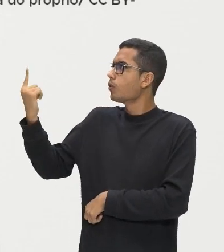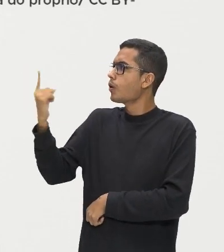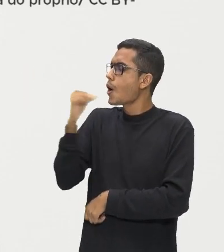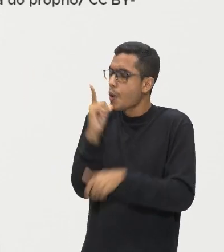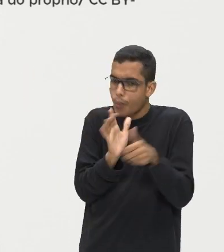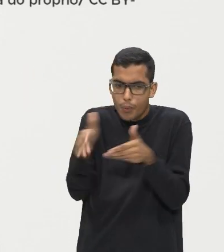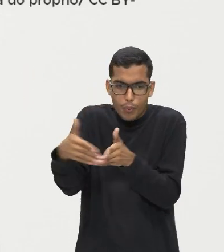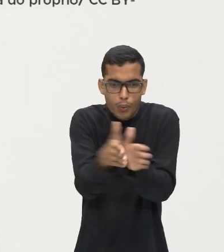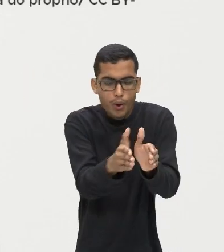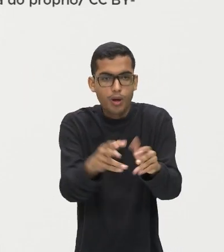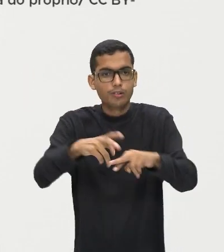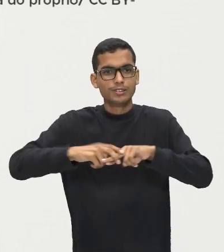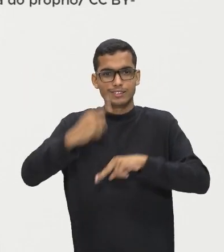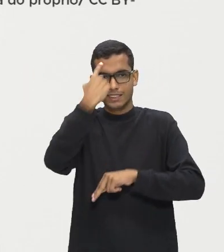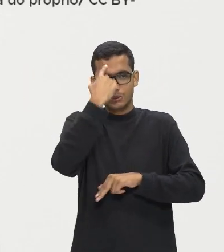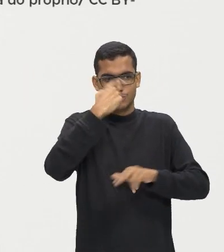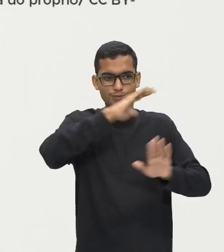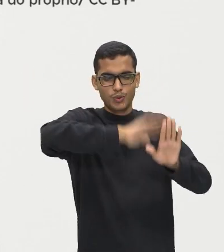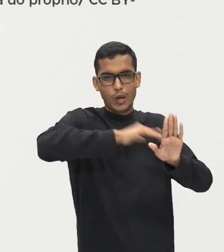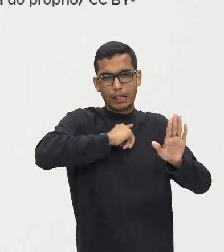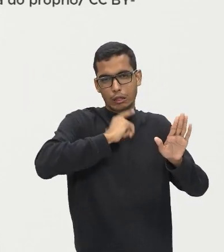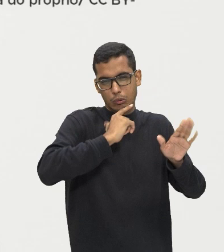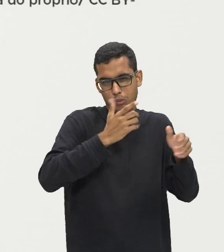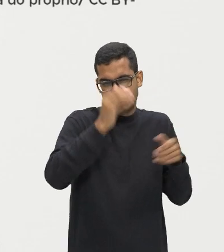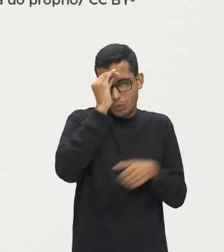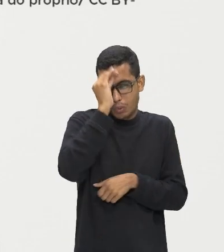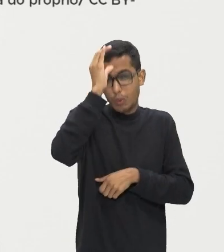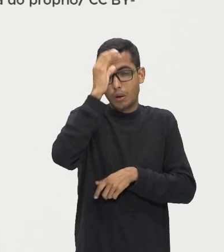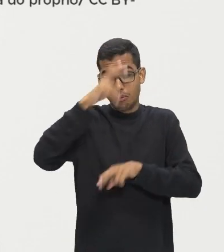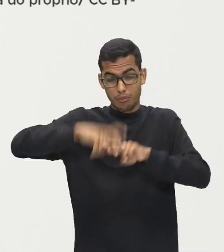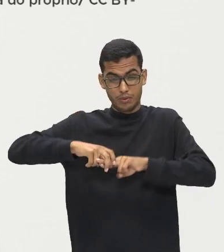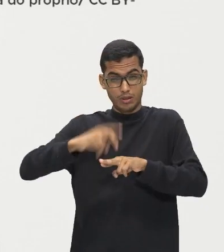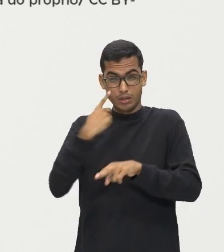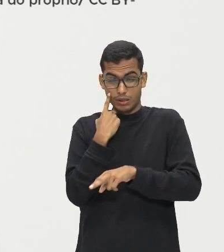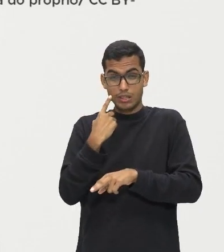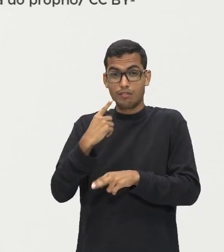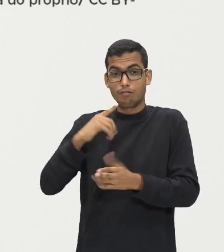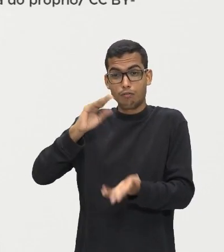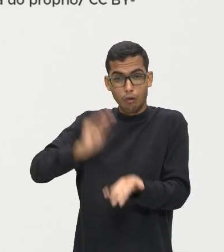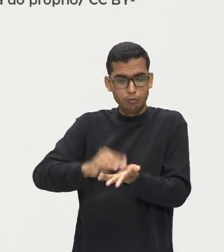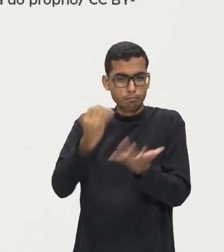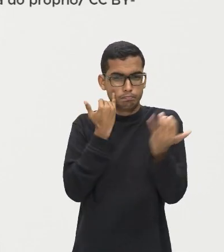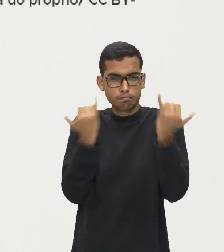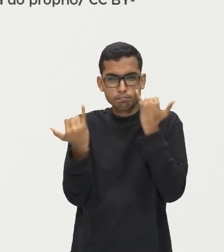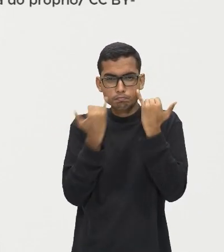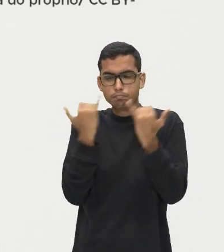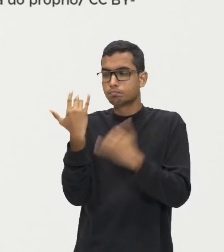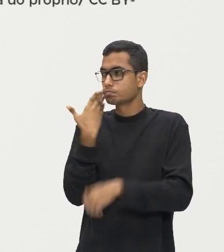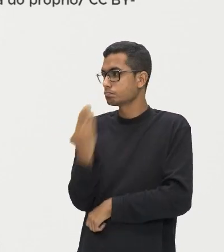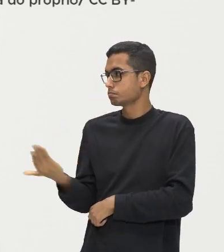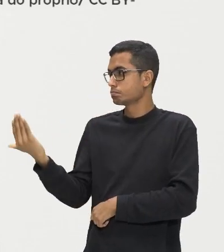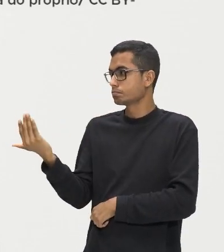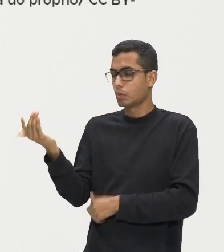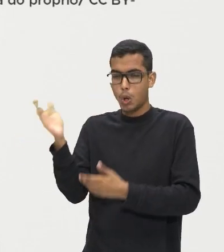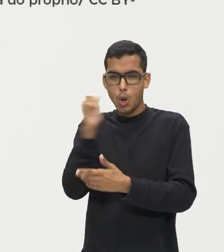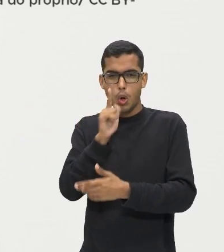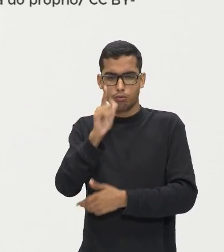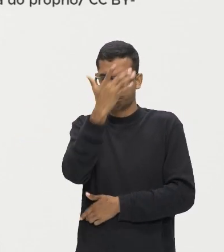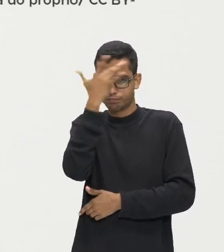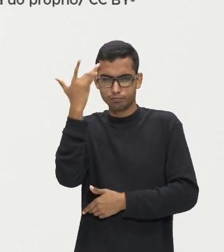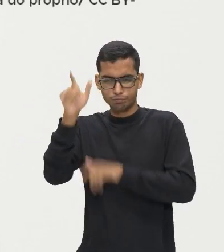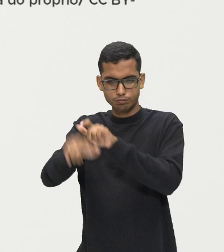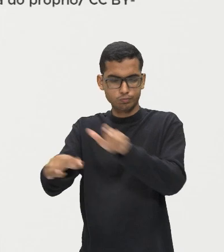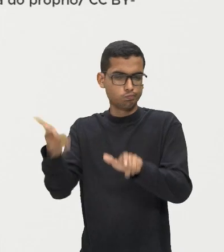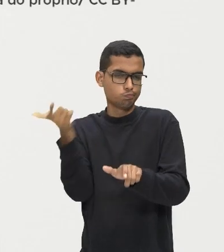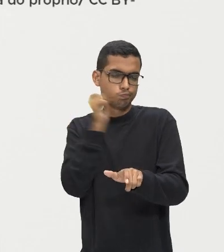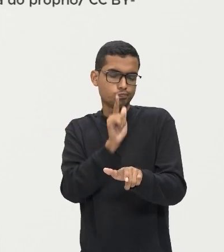prévio. Mas esse mapa está incompleto para que uma pessoa que não tem esse conhecimento consiga interpretar. Continuando,